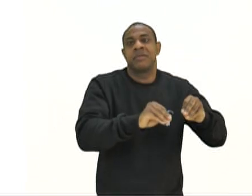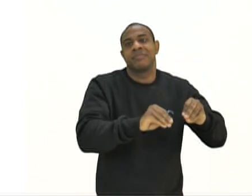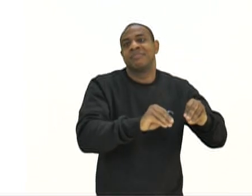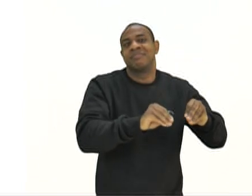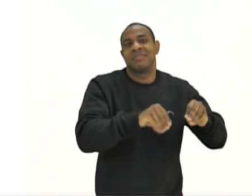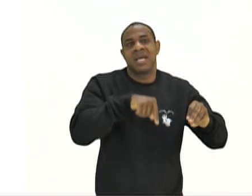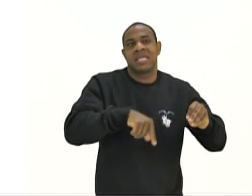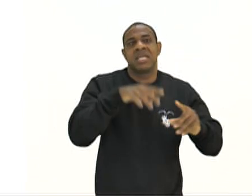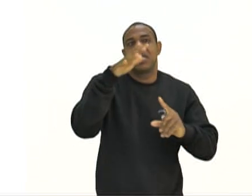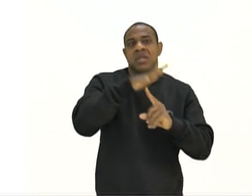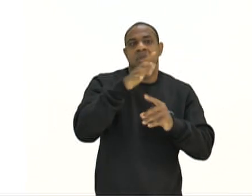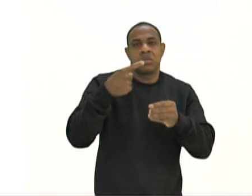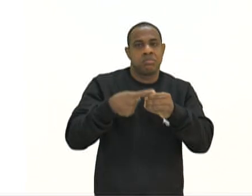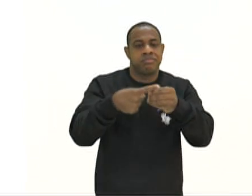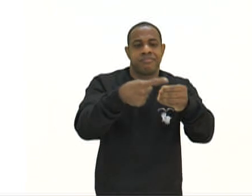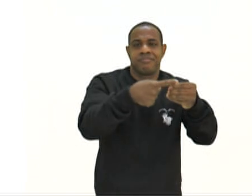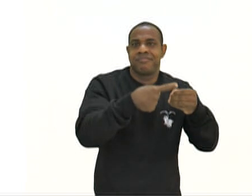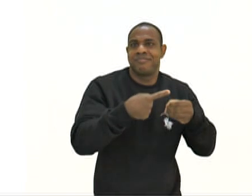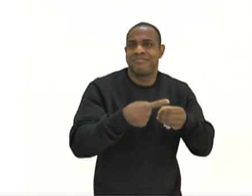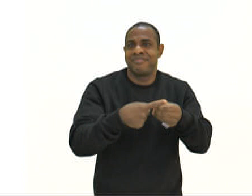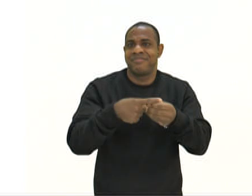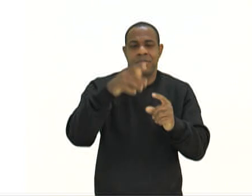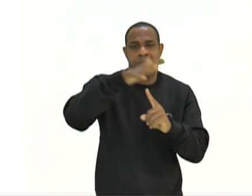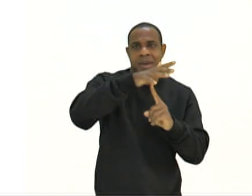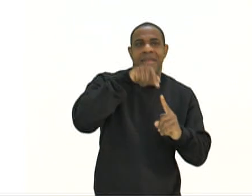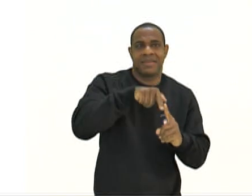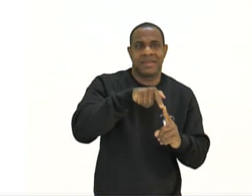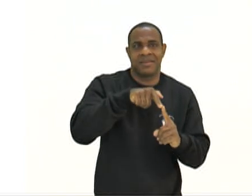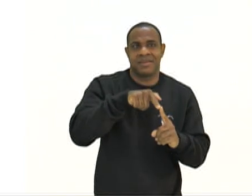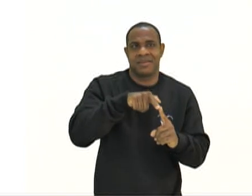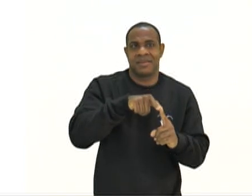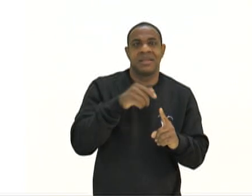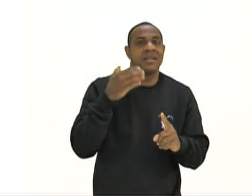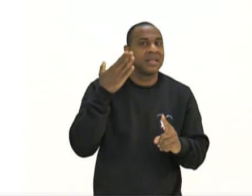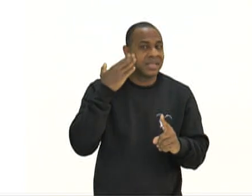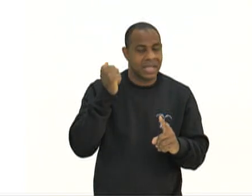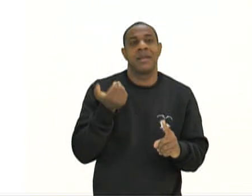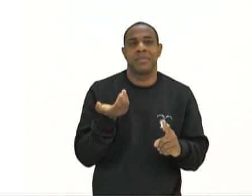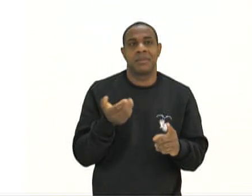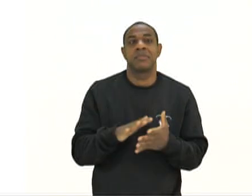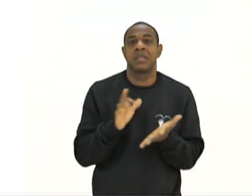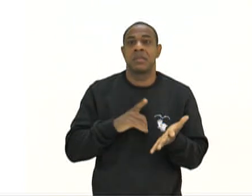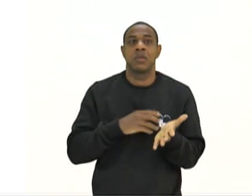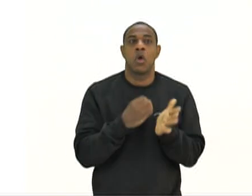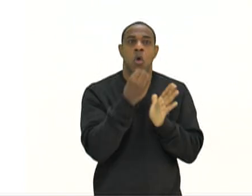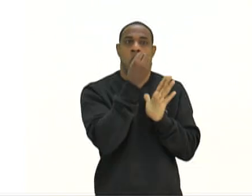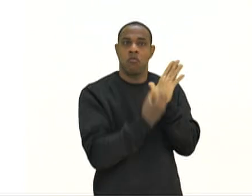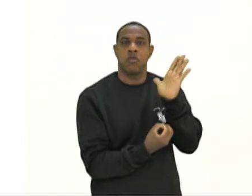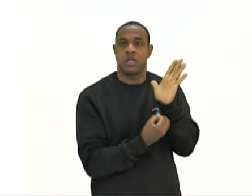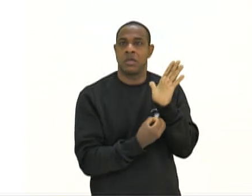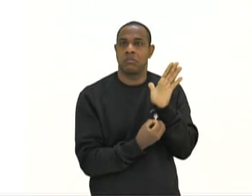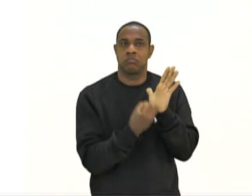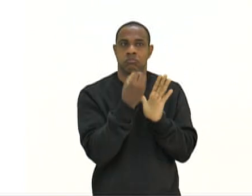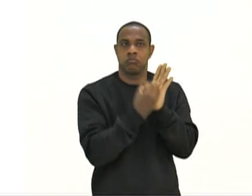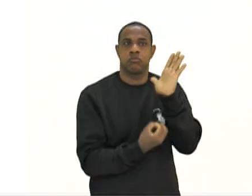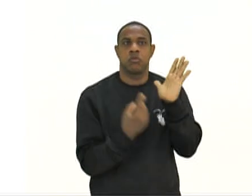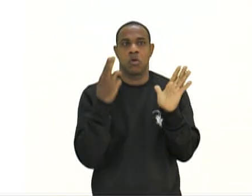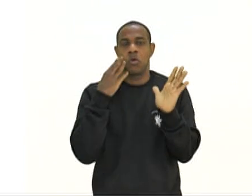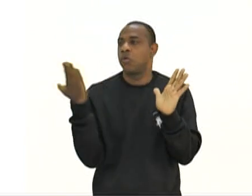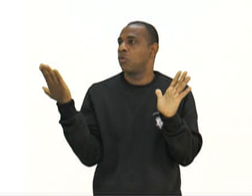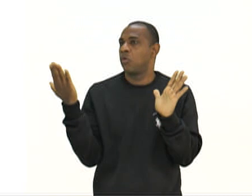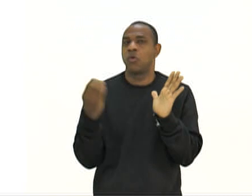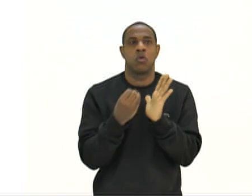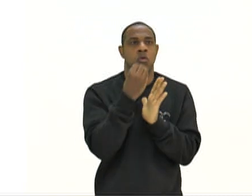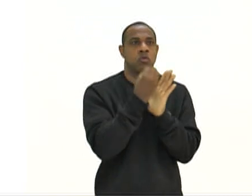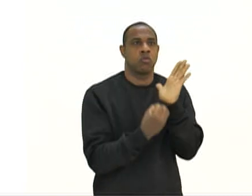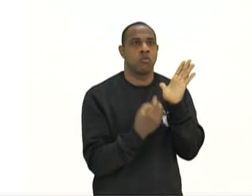certo? Então, olha o que eu venho trazendo de mais informações para vocês ali. Então, saiu no Diário Oficial da União, no dia 28 de